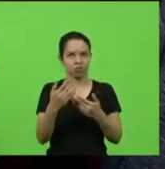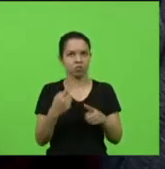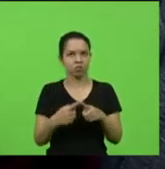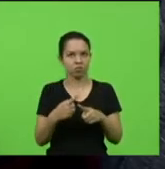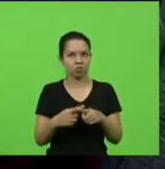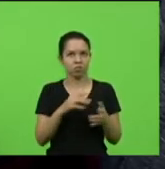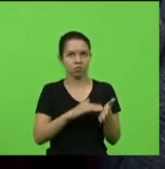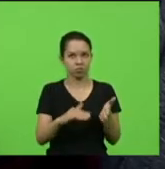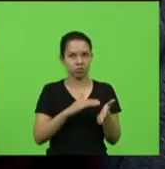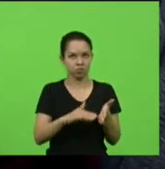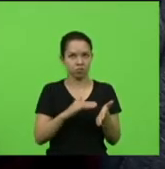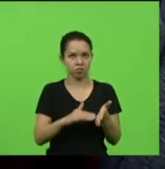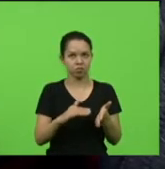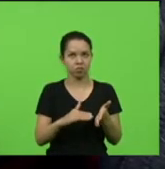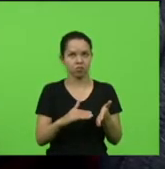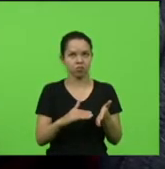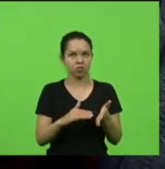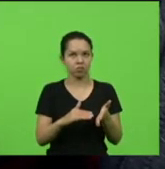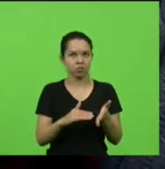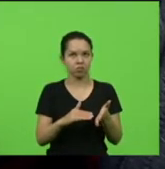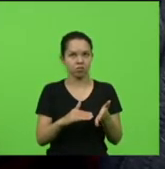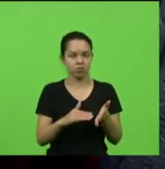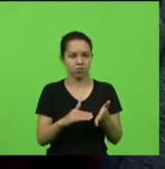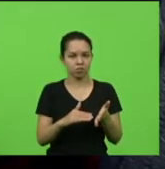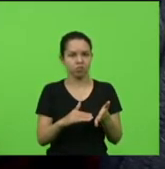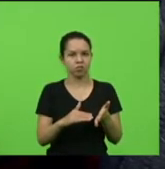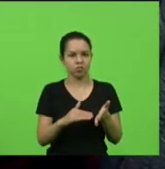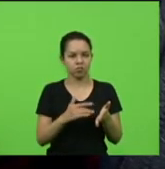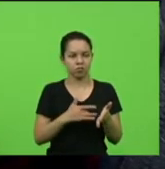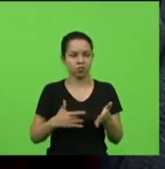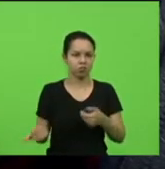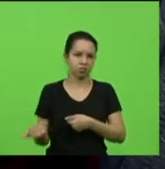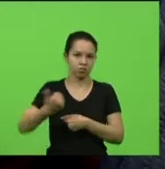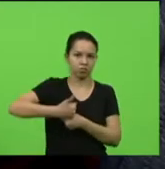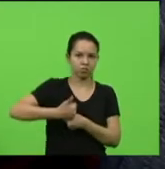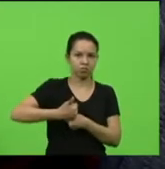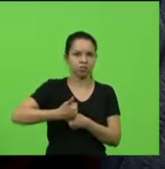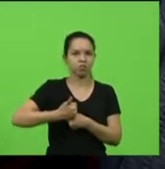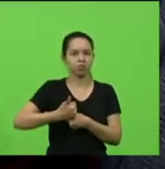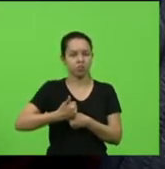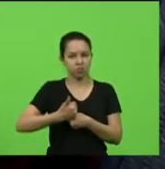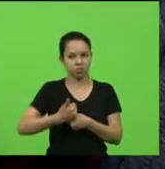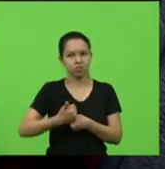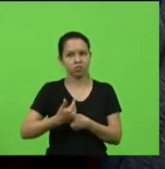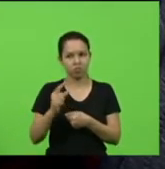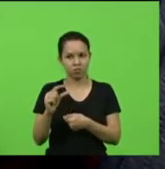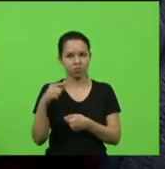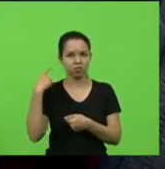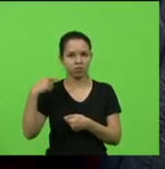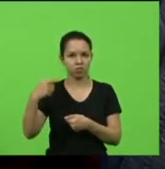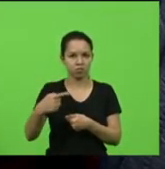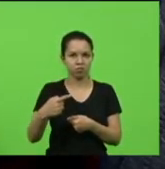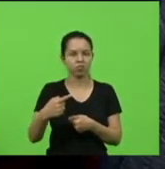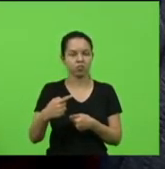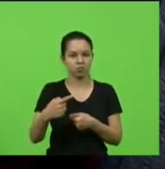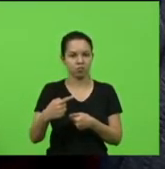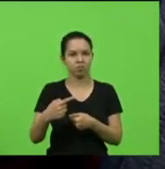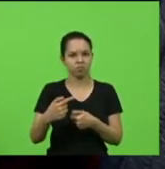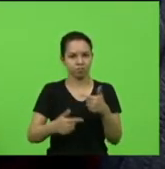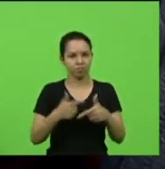secretário também assumiu há poucos dias e a demanda é bastante grande. Então, acho que é por aí, vamos ajudar e, ao mesmo